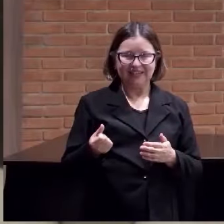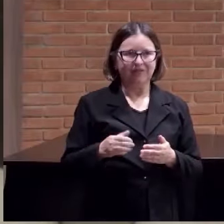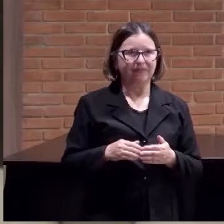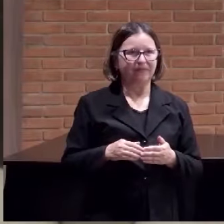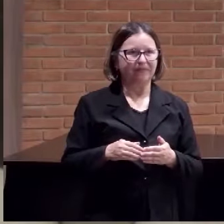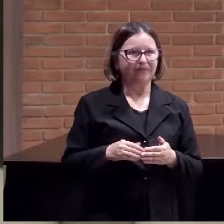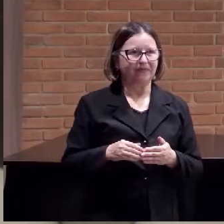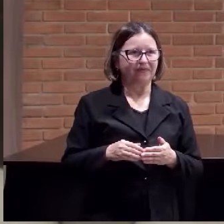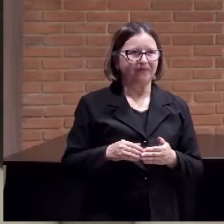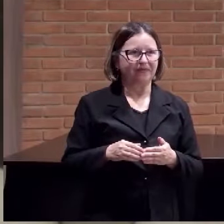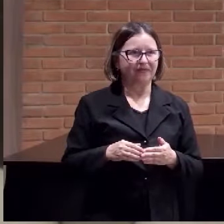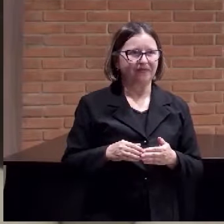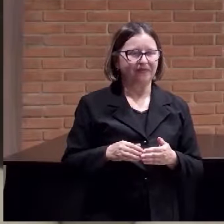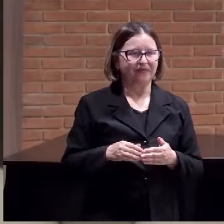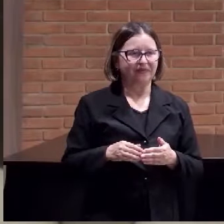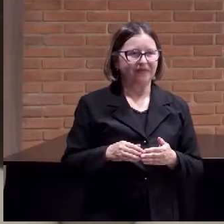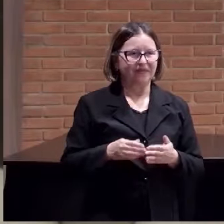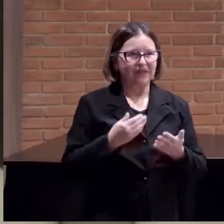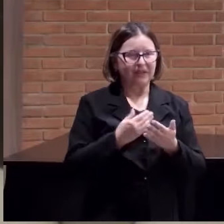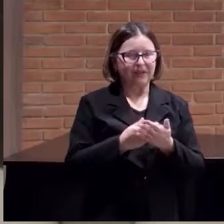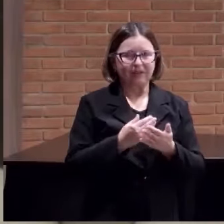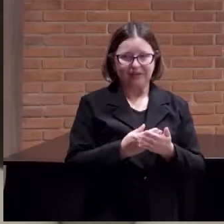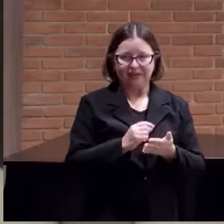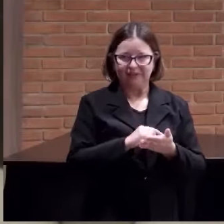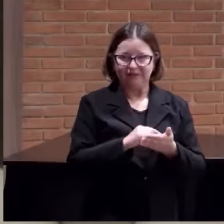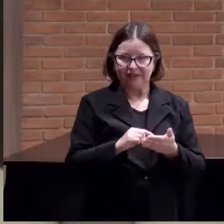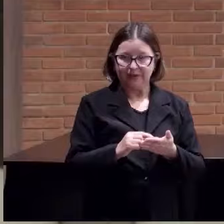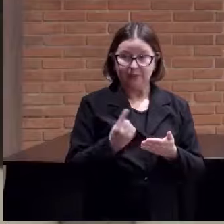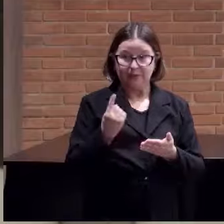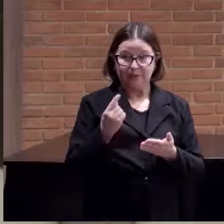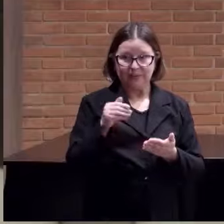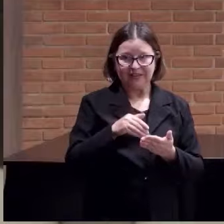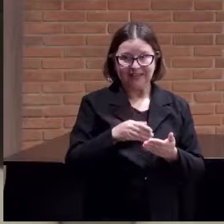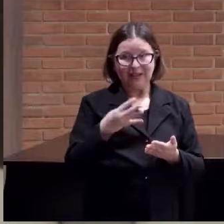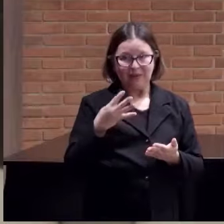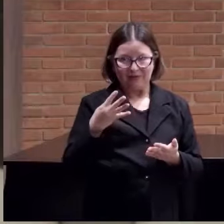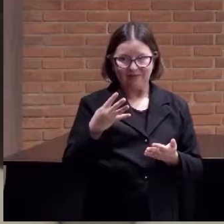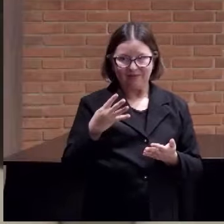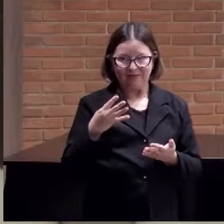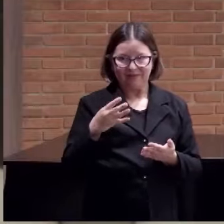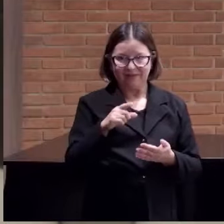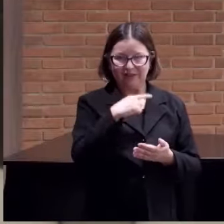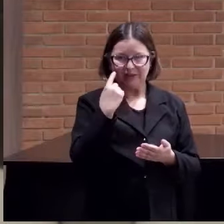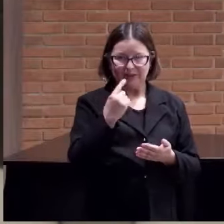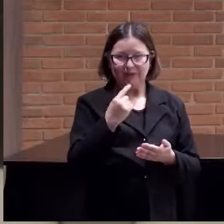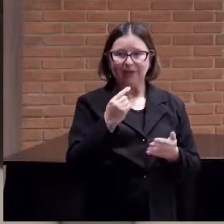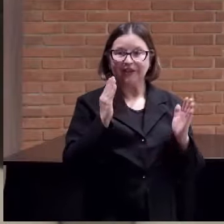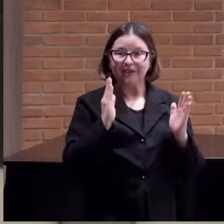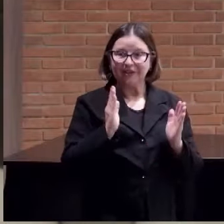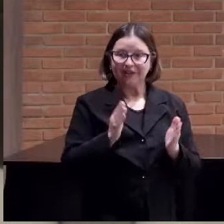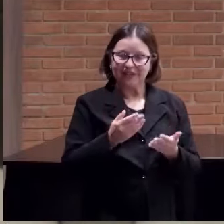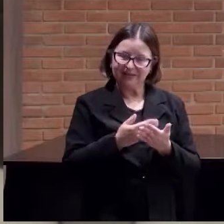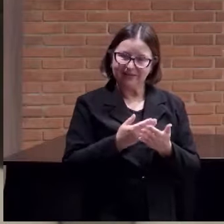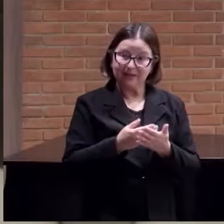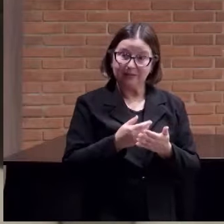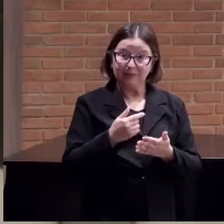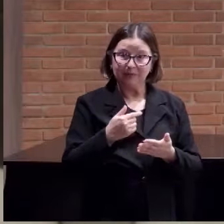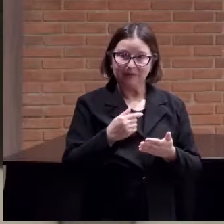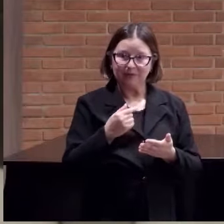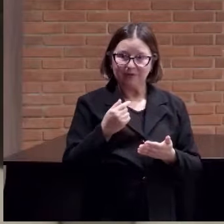caminhar mais do que os versículos de 1 a 4. Nós paramos no 2, mas vamos fazer um retrospectivo